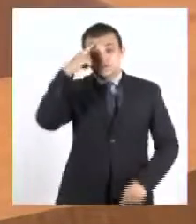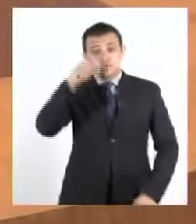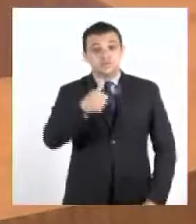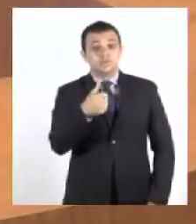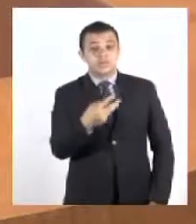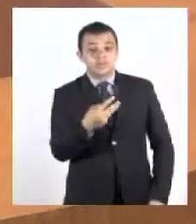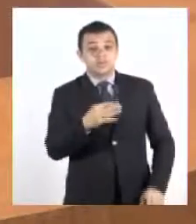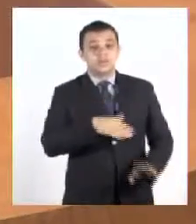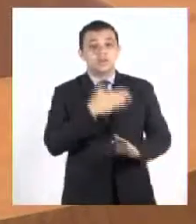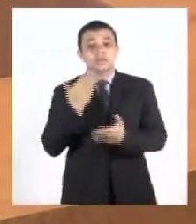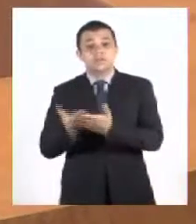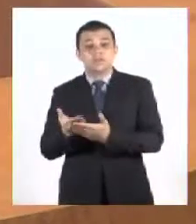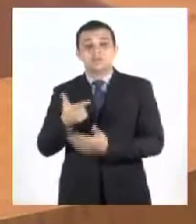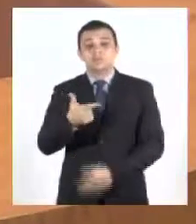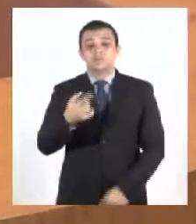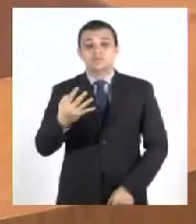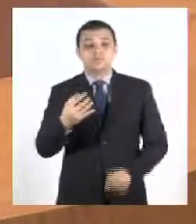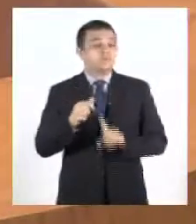2014.